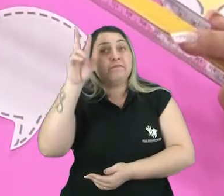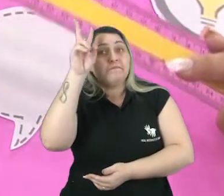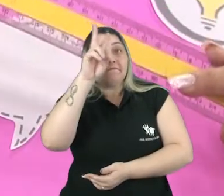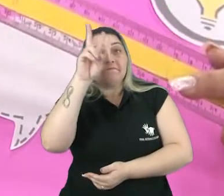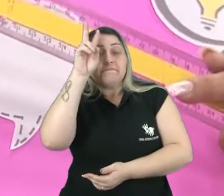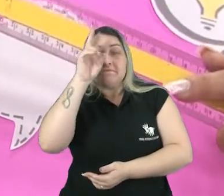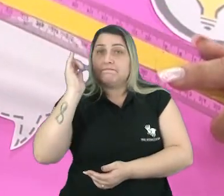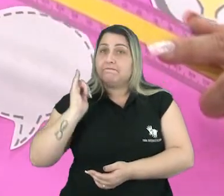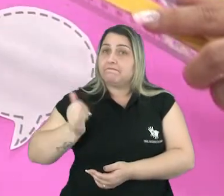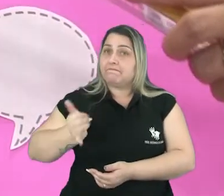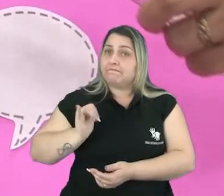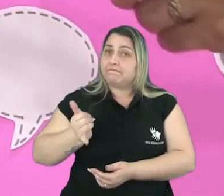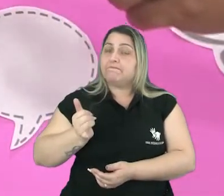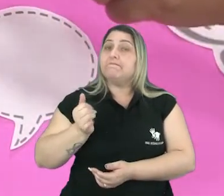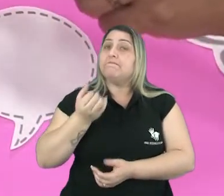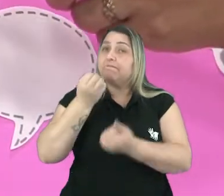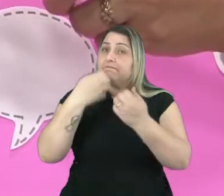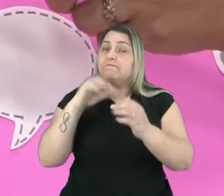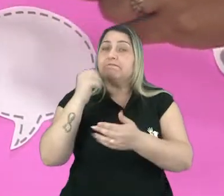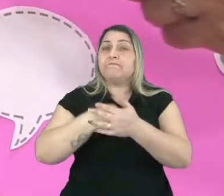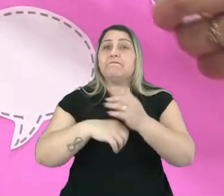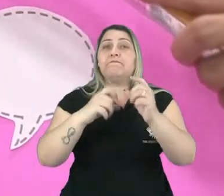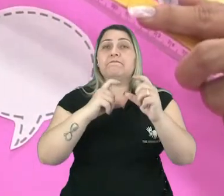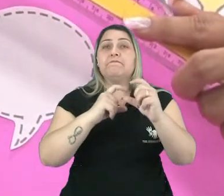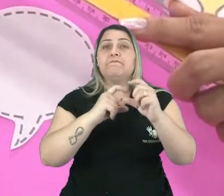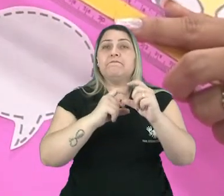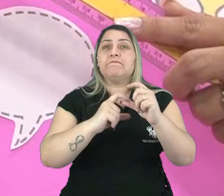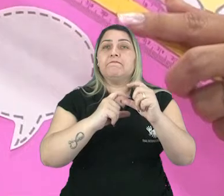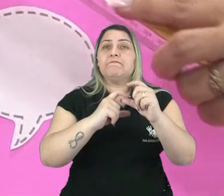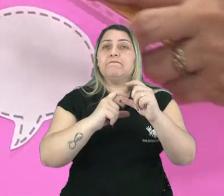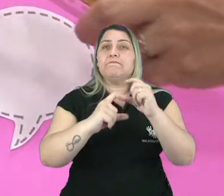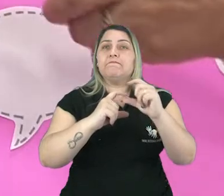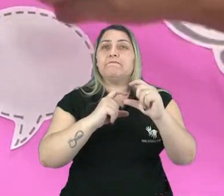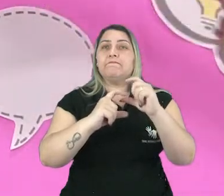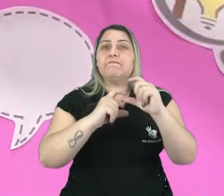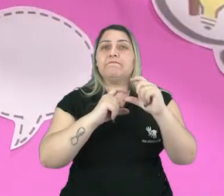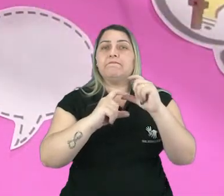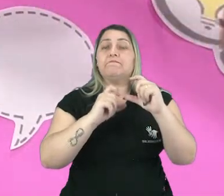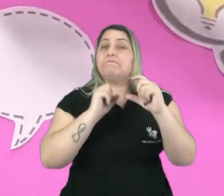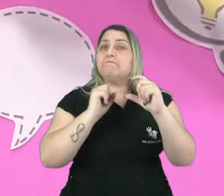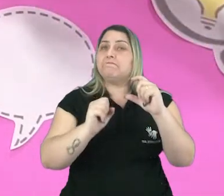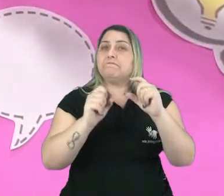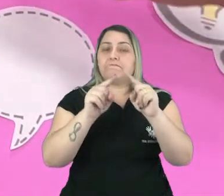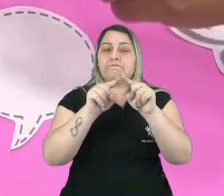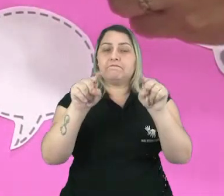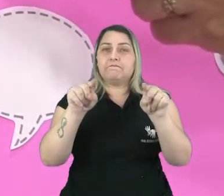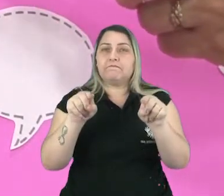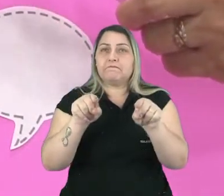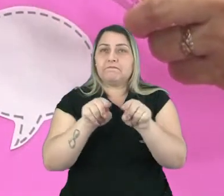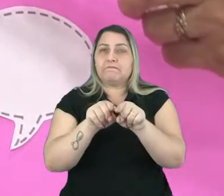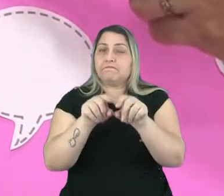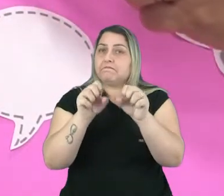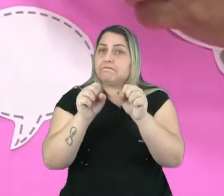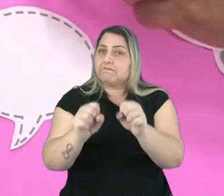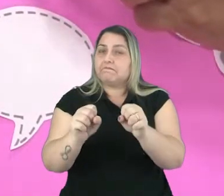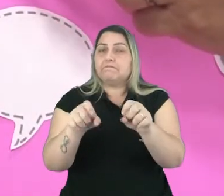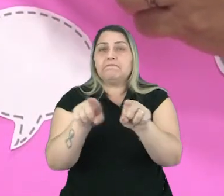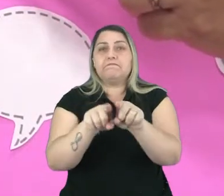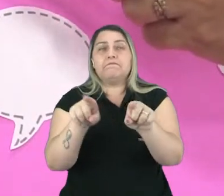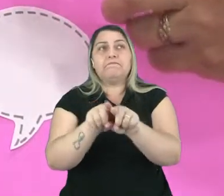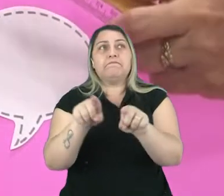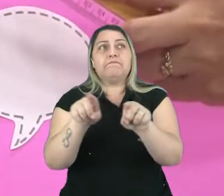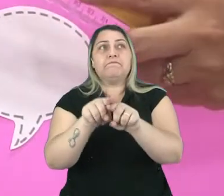a narrativa toda é contada dentro dos quadrinhos. Esses quadrinhos podem ser quadrados, eles podem ser